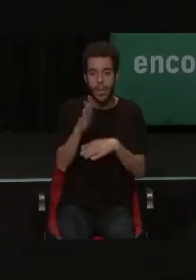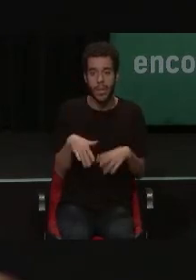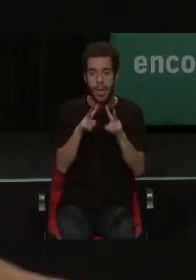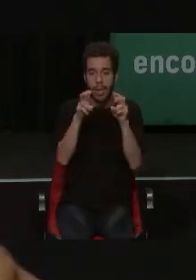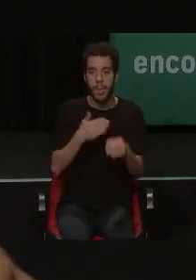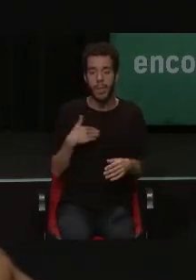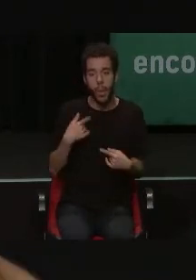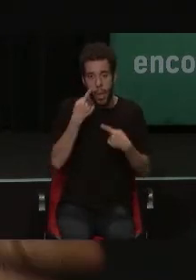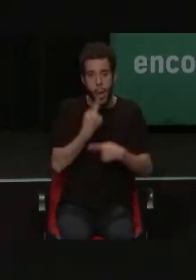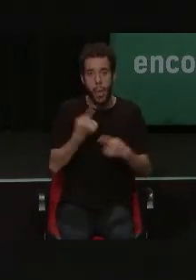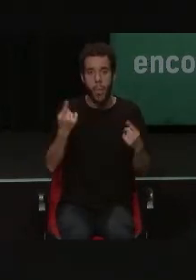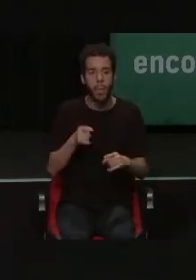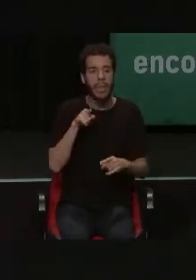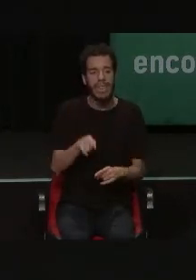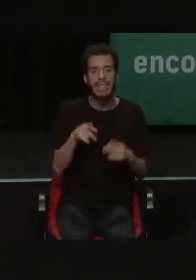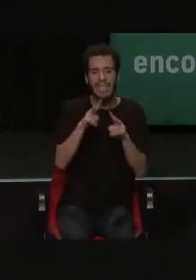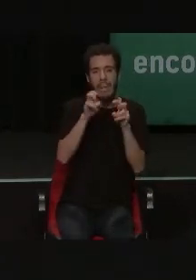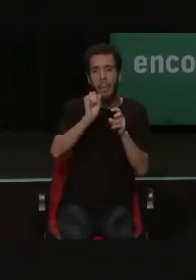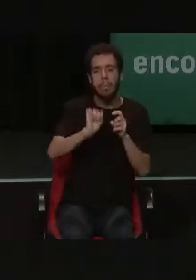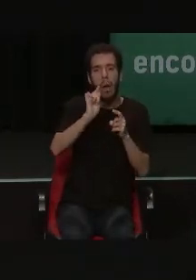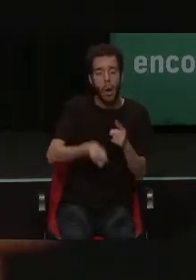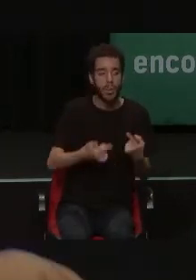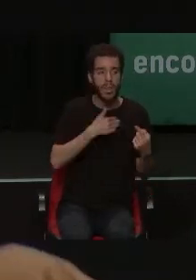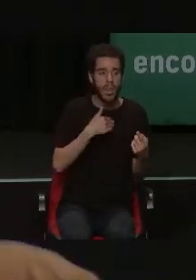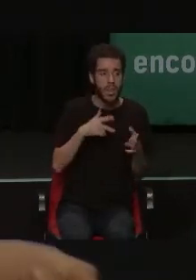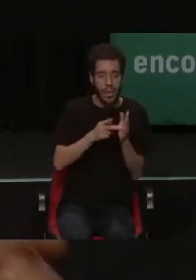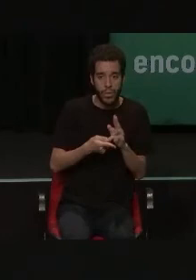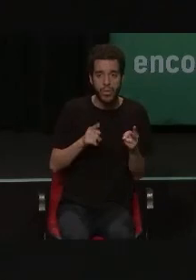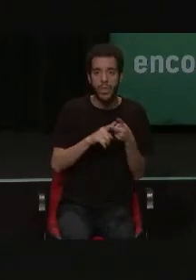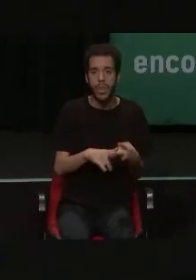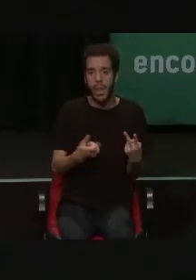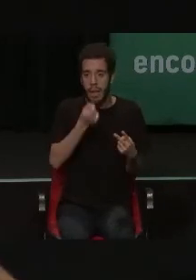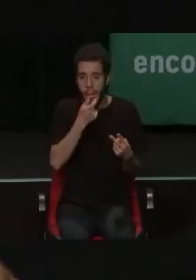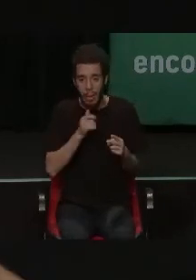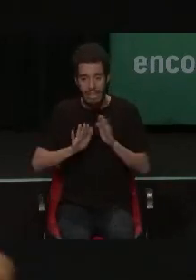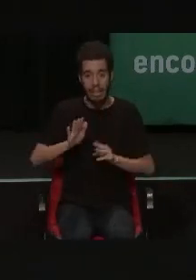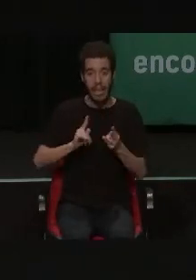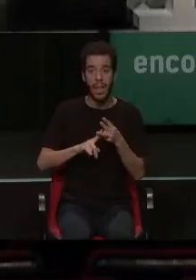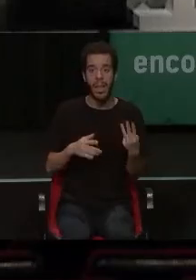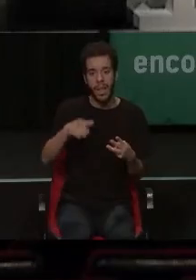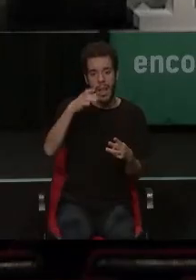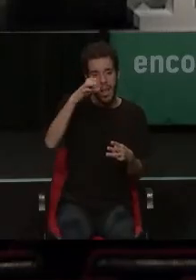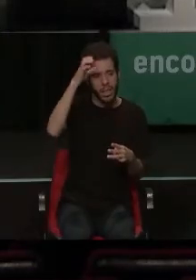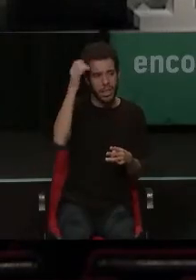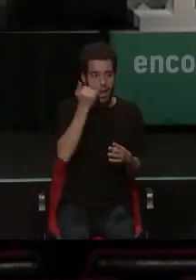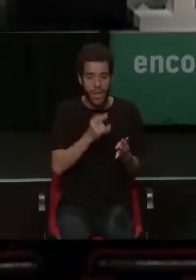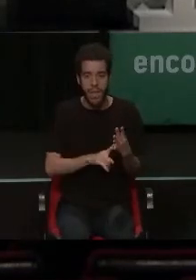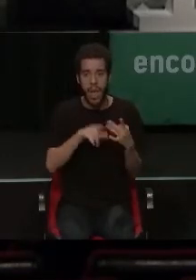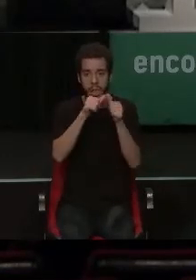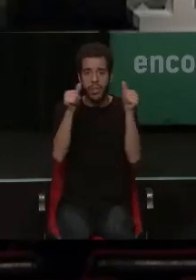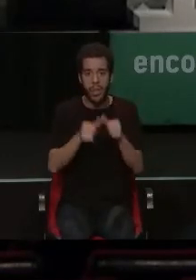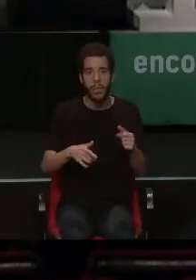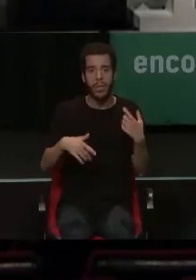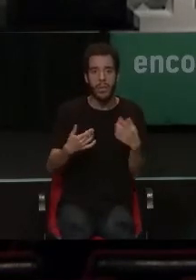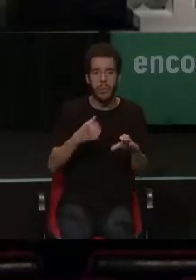sido imunologia, resistência aos antibióticos, inteligência artificial, novos sistemas de informação e de comunicação,